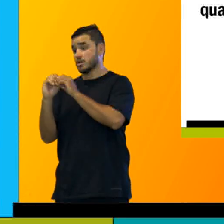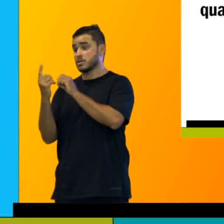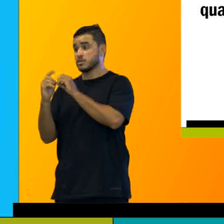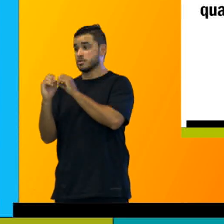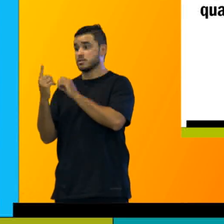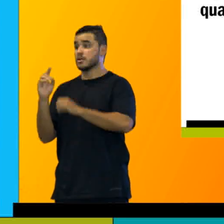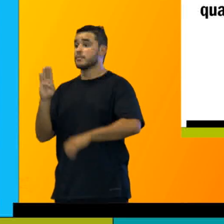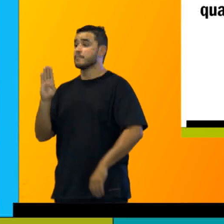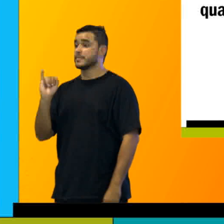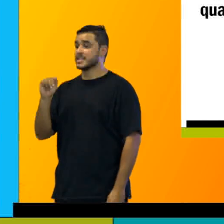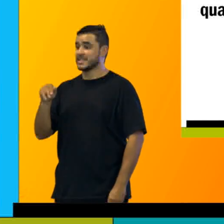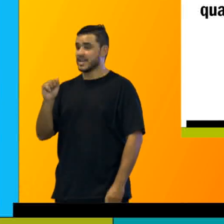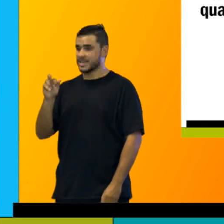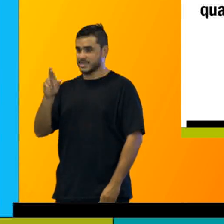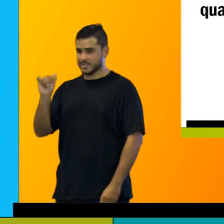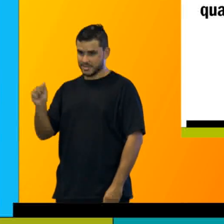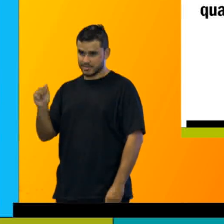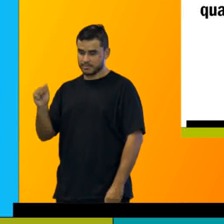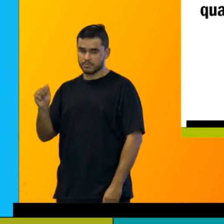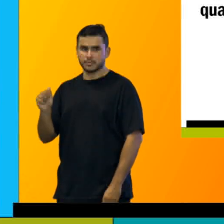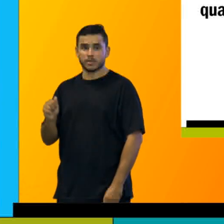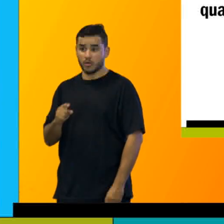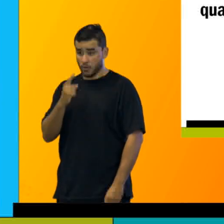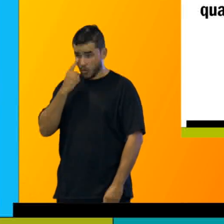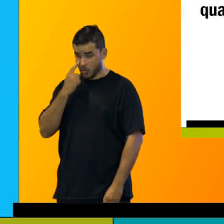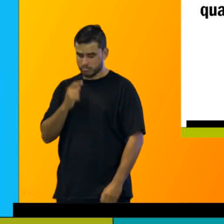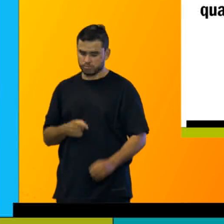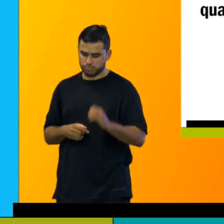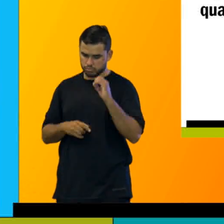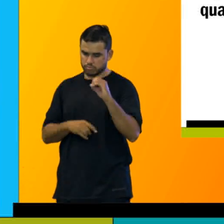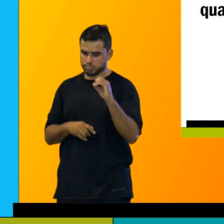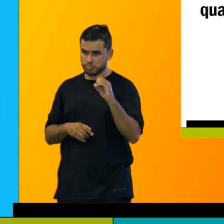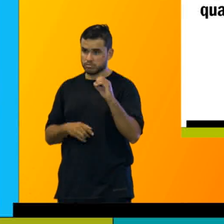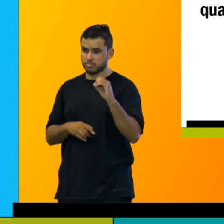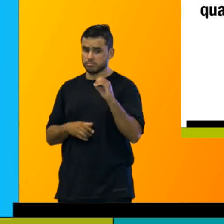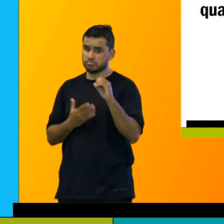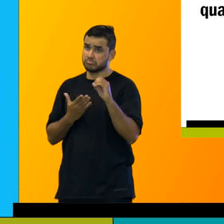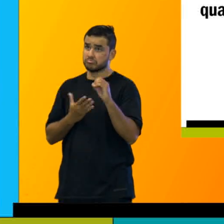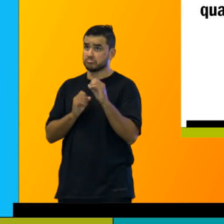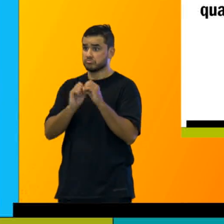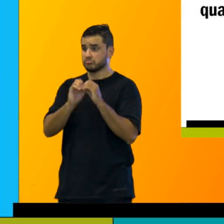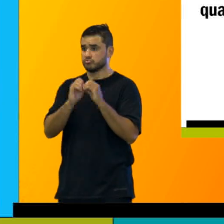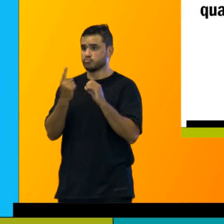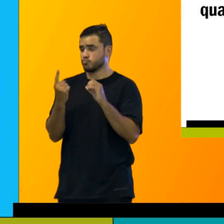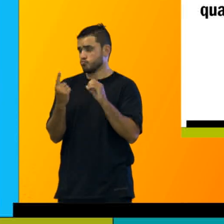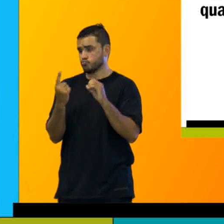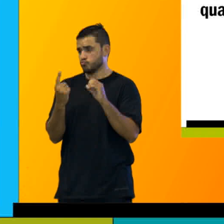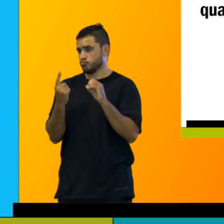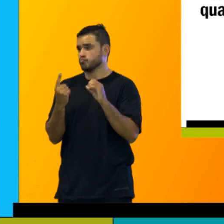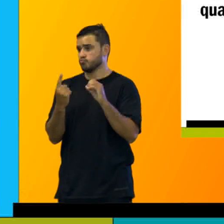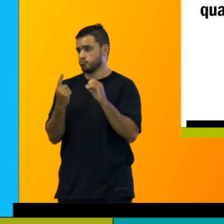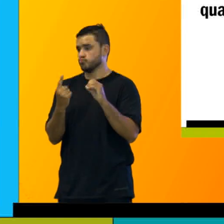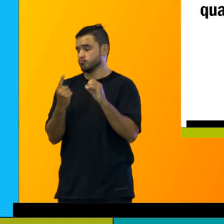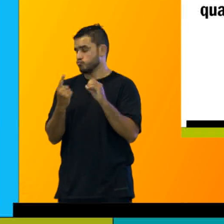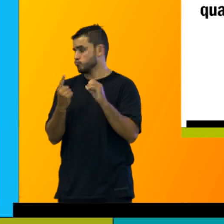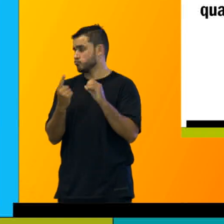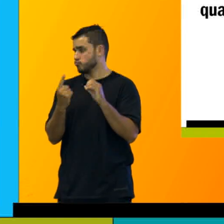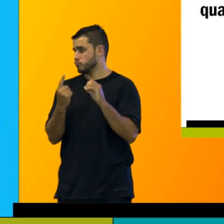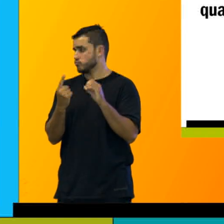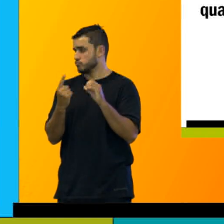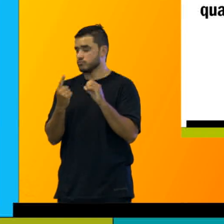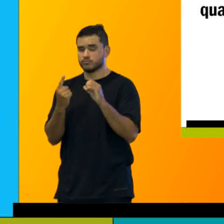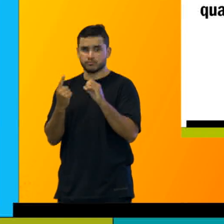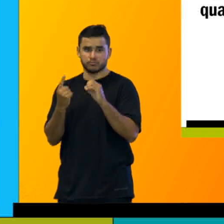pessoal? Vamos pensar. 0 não existe, né? Aí 1. Pronto. No